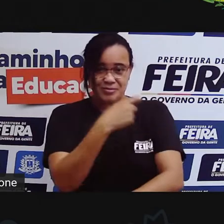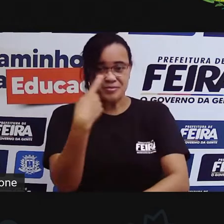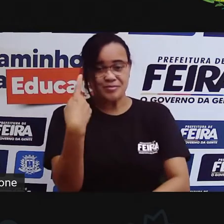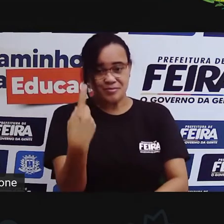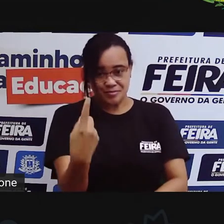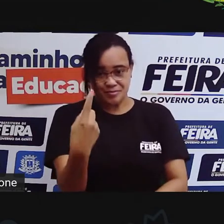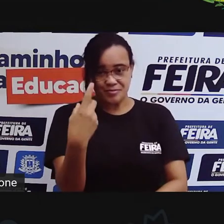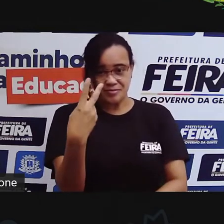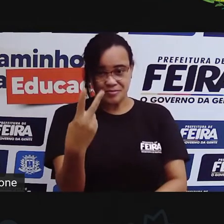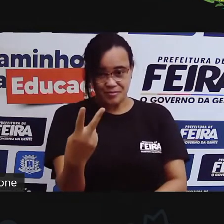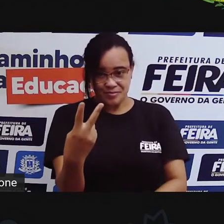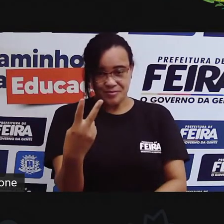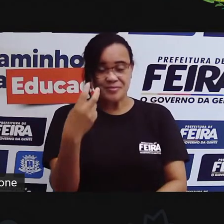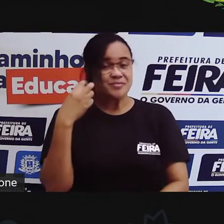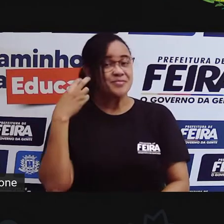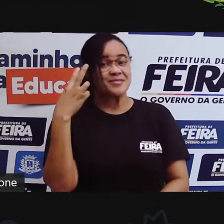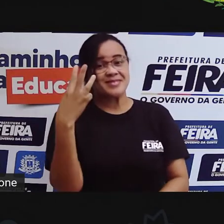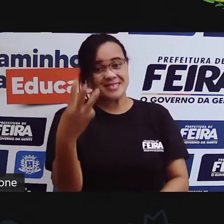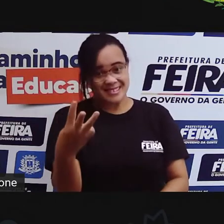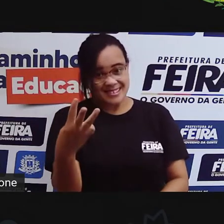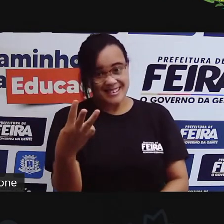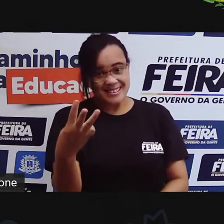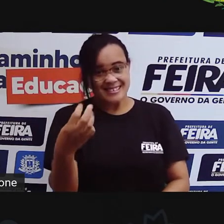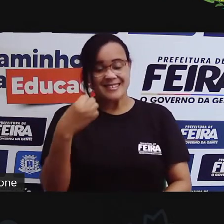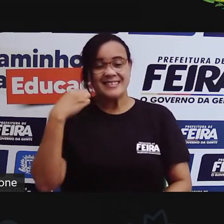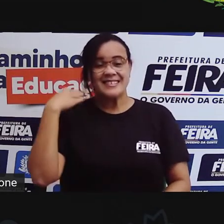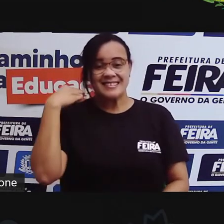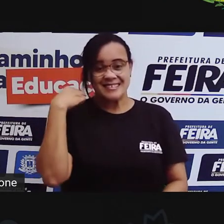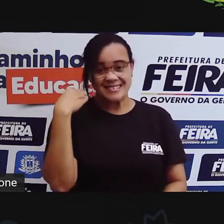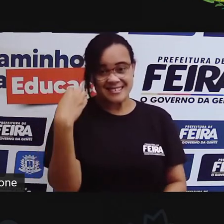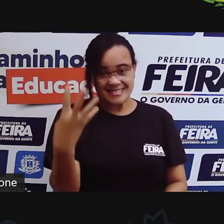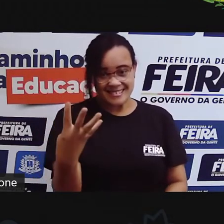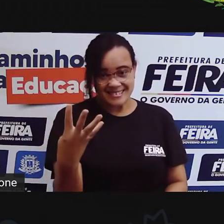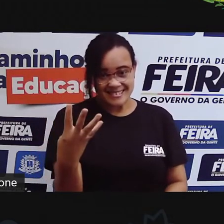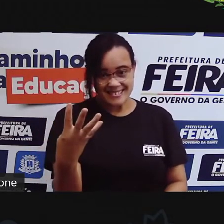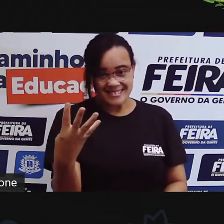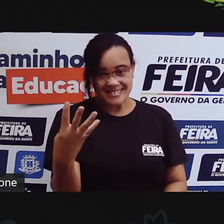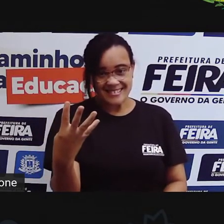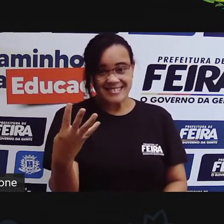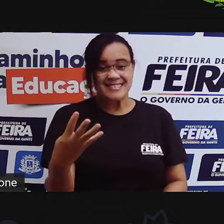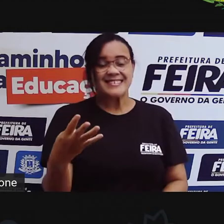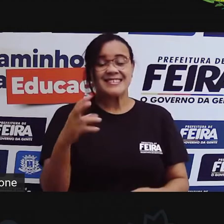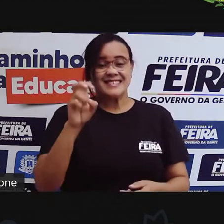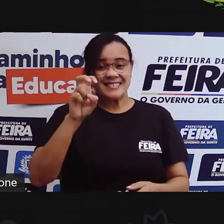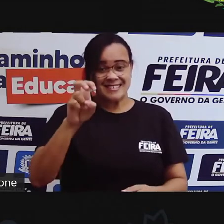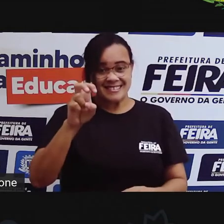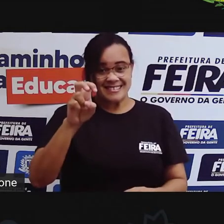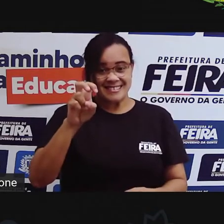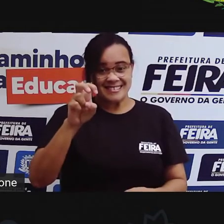Um, dois, três. Quatro, cinco,